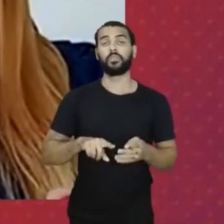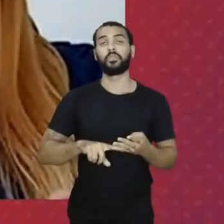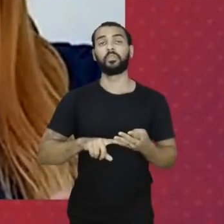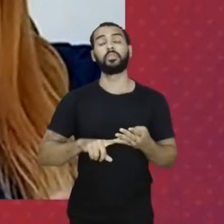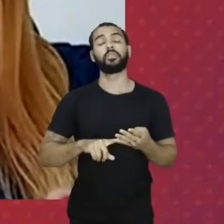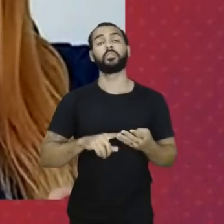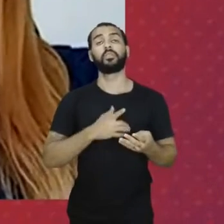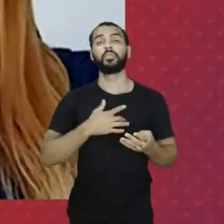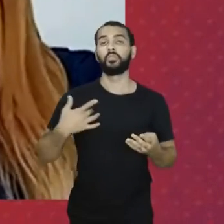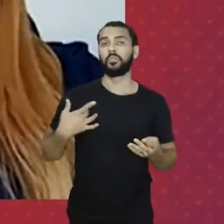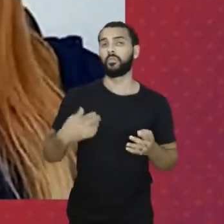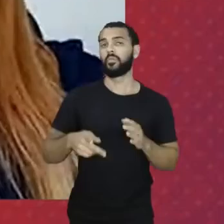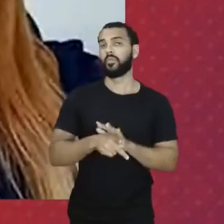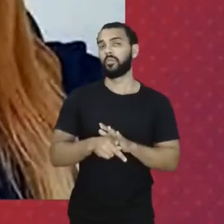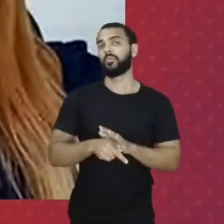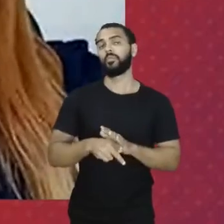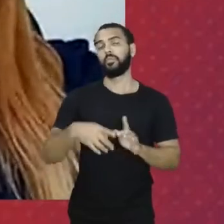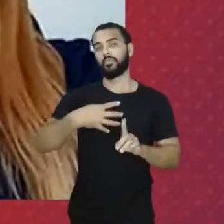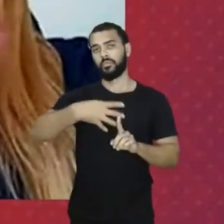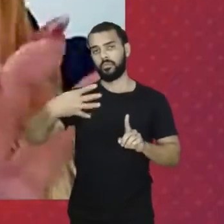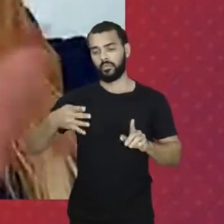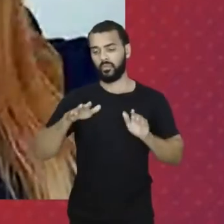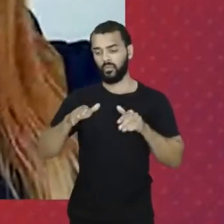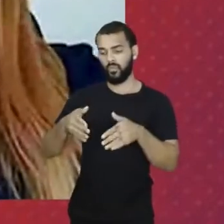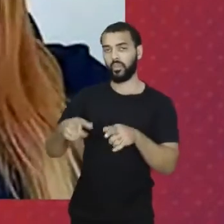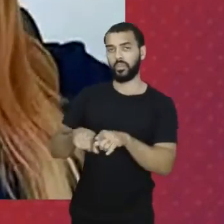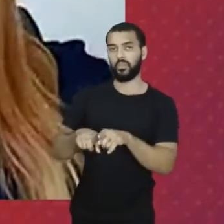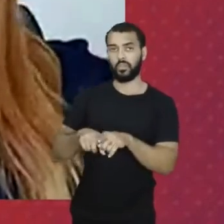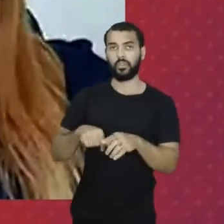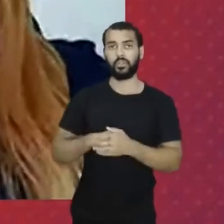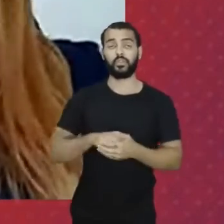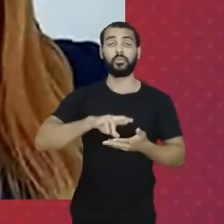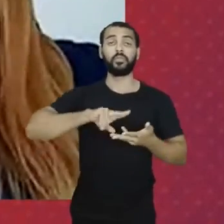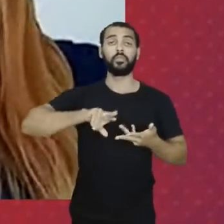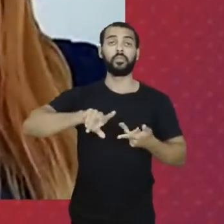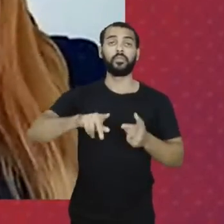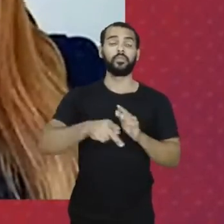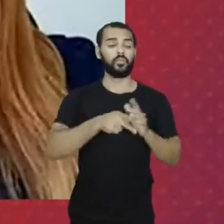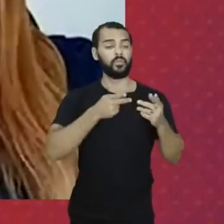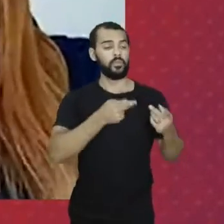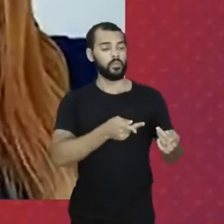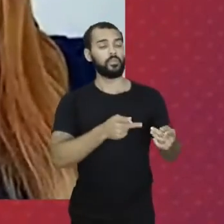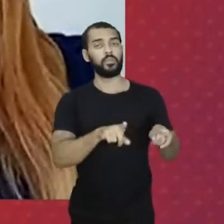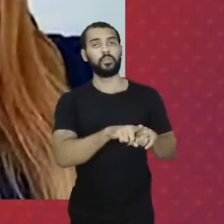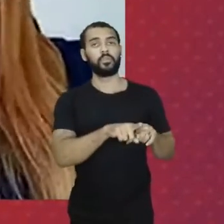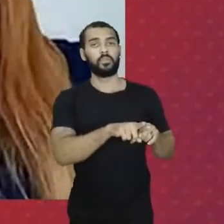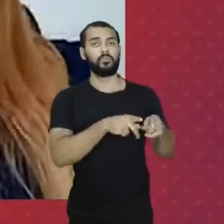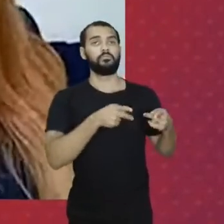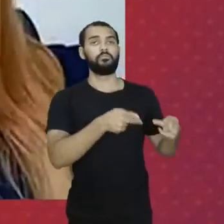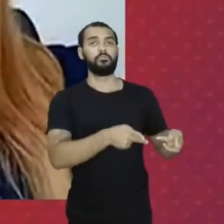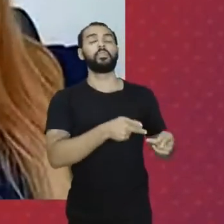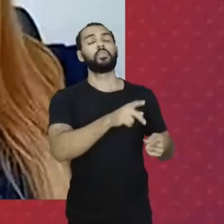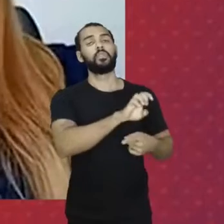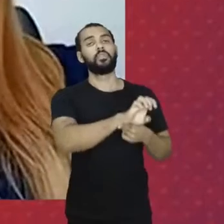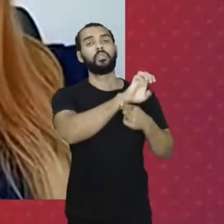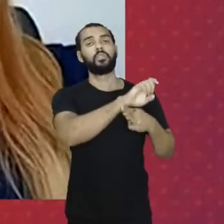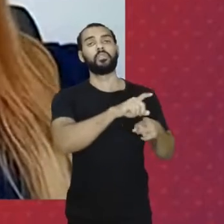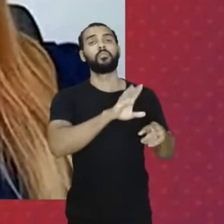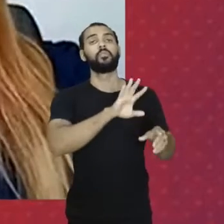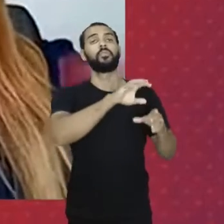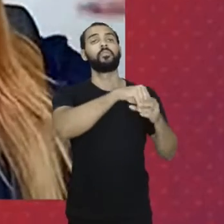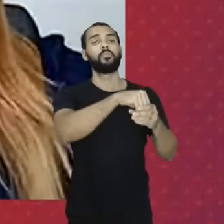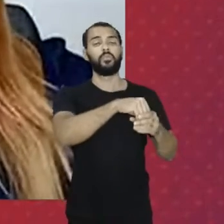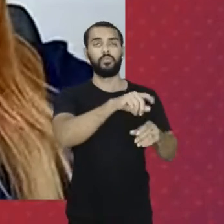População LGBTQIA+, e tantos outros programas específicos, planos estaduais, nascem das gestões